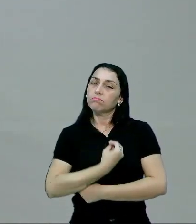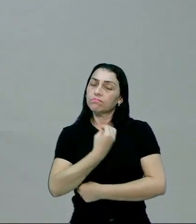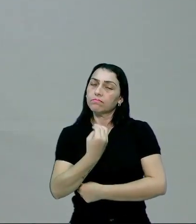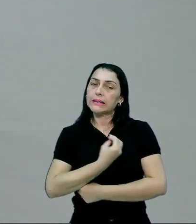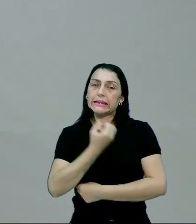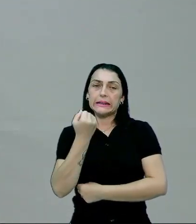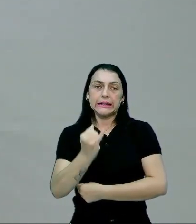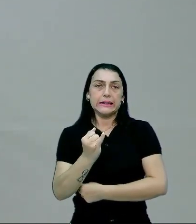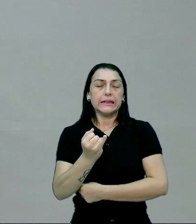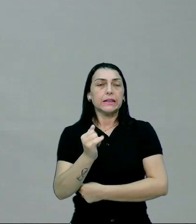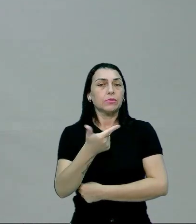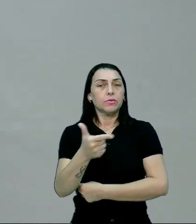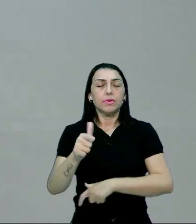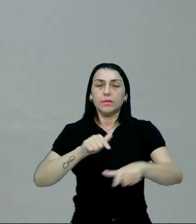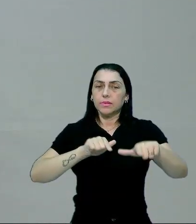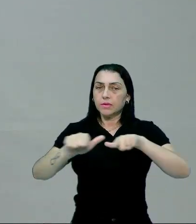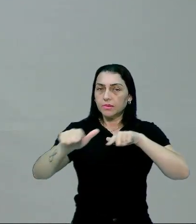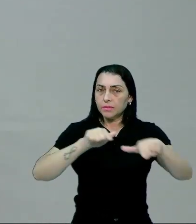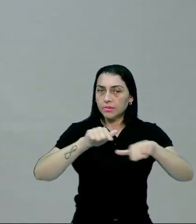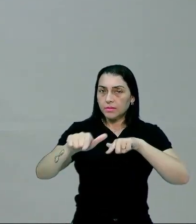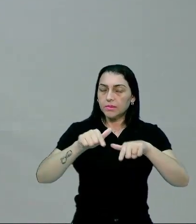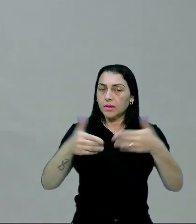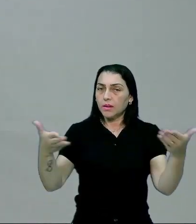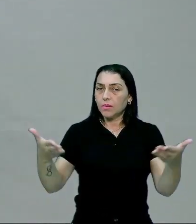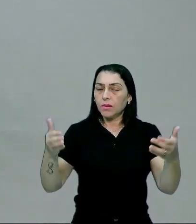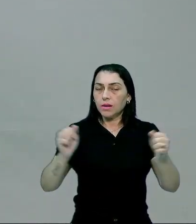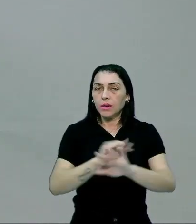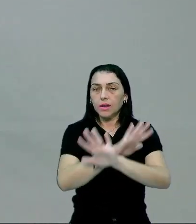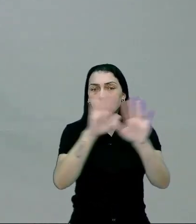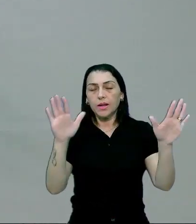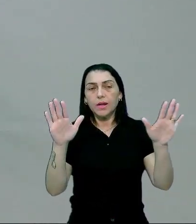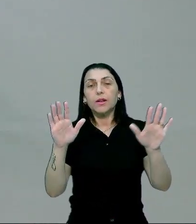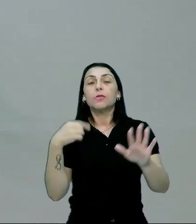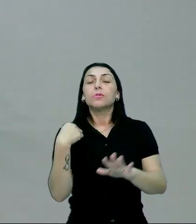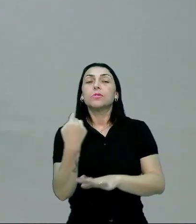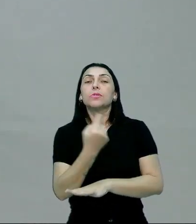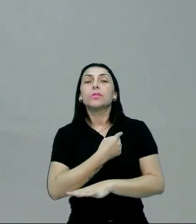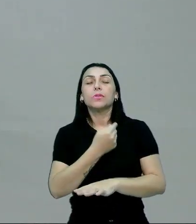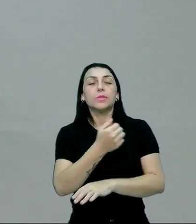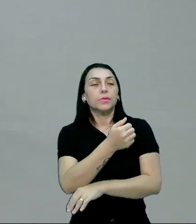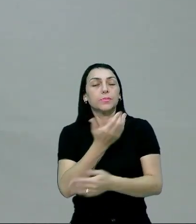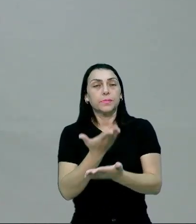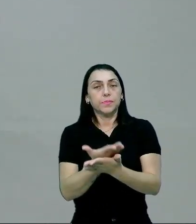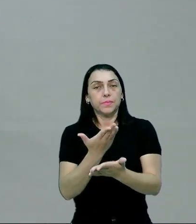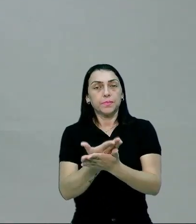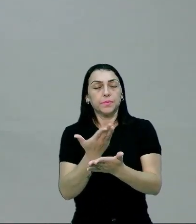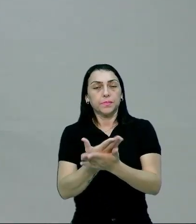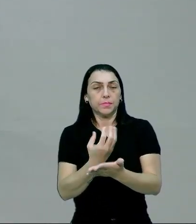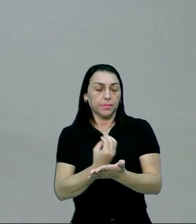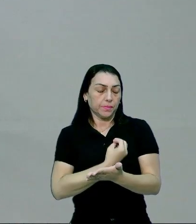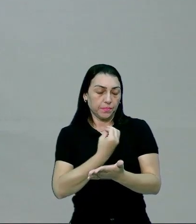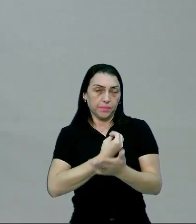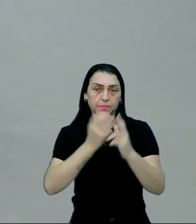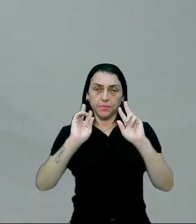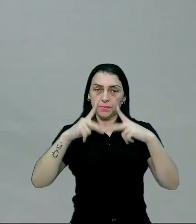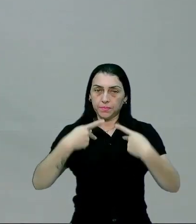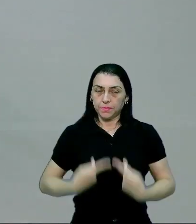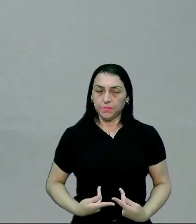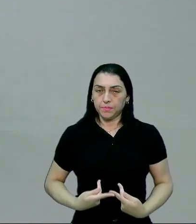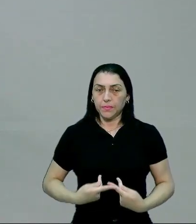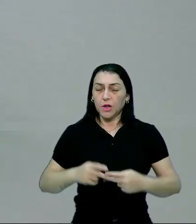seja através do trabalho. Agora, claro, quando nós estudamos a vida humana